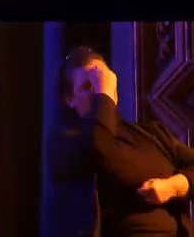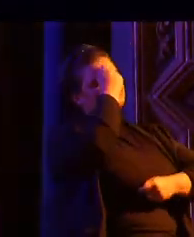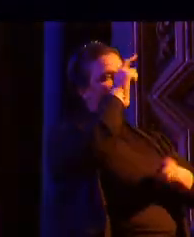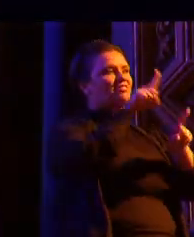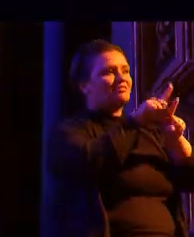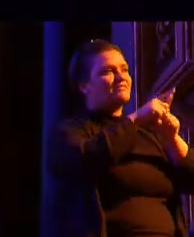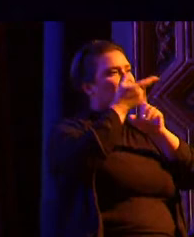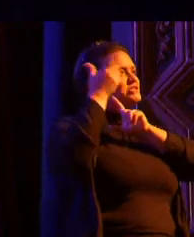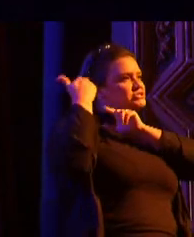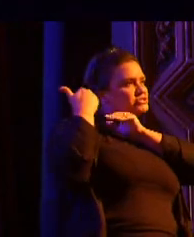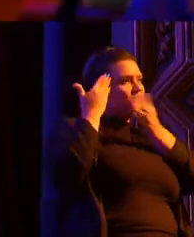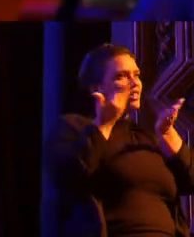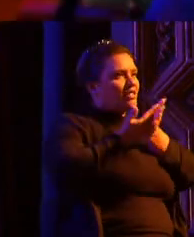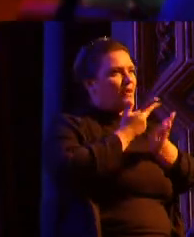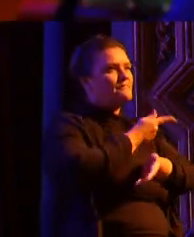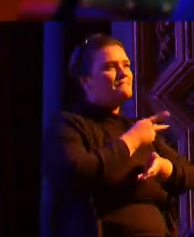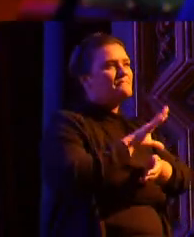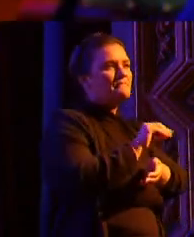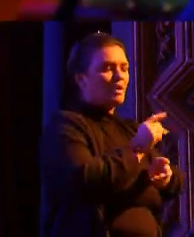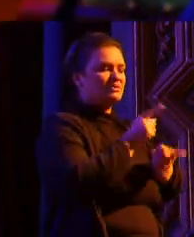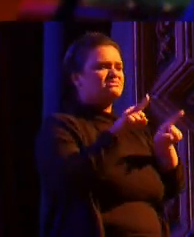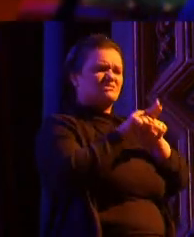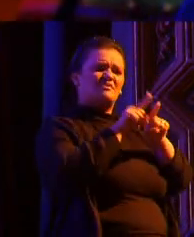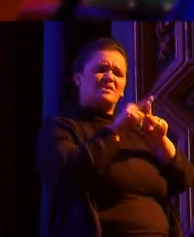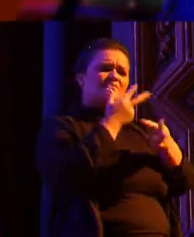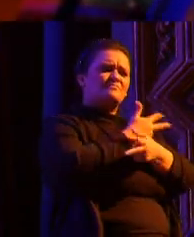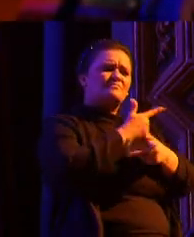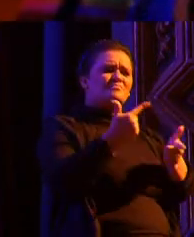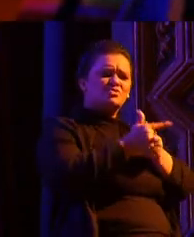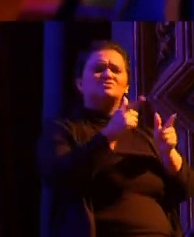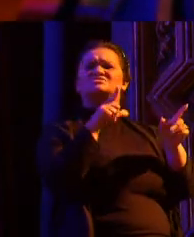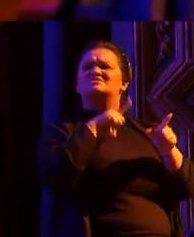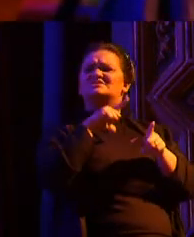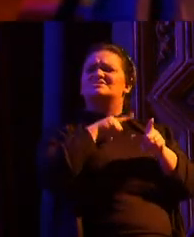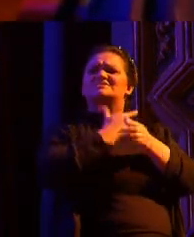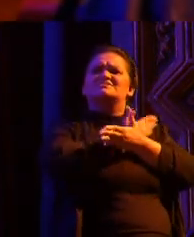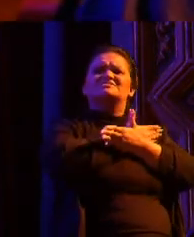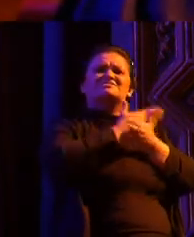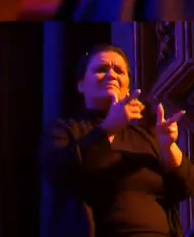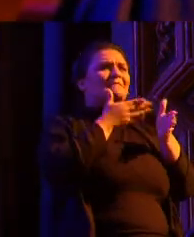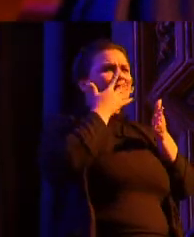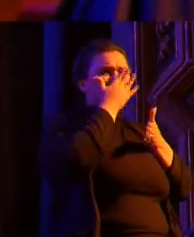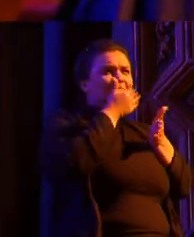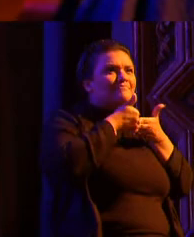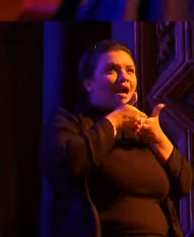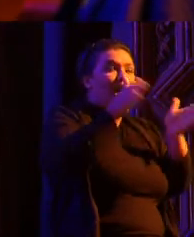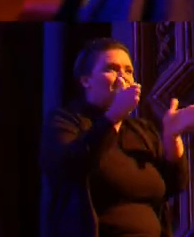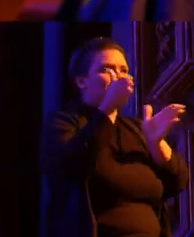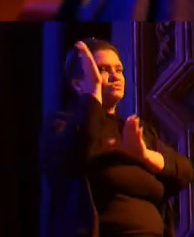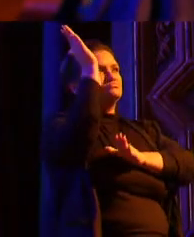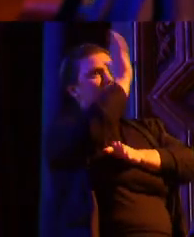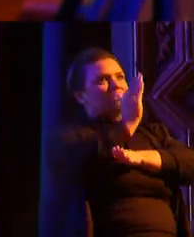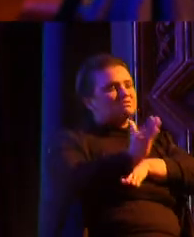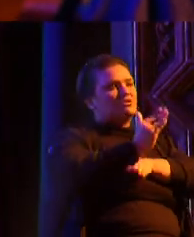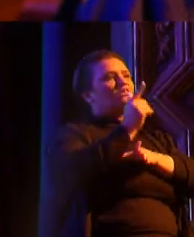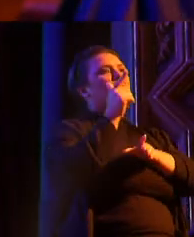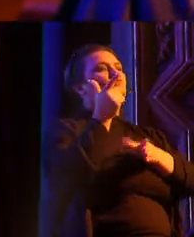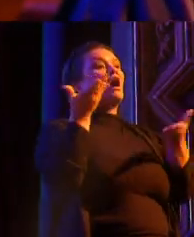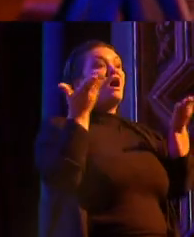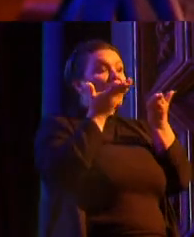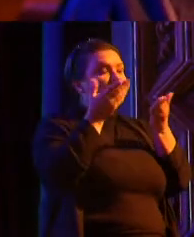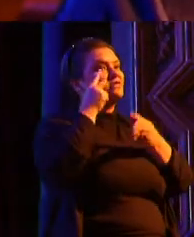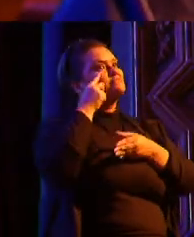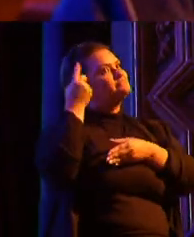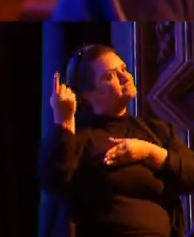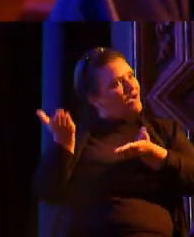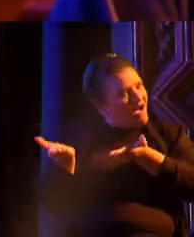tradição. E é com toda essa diversidade que a música do Pará vem abrindo caminhos no cenário nacional. Venham conferir esse